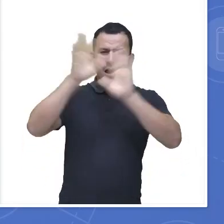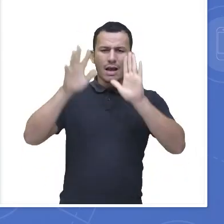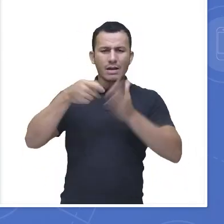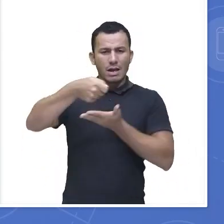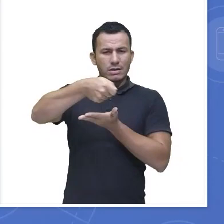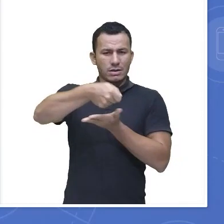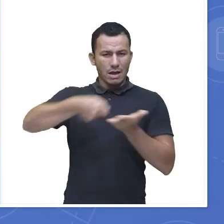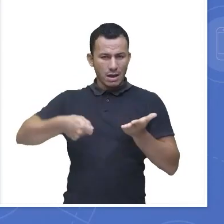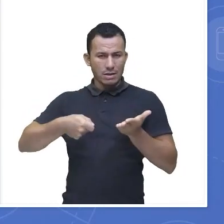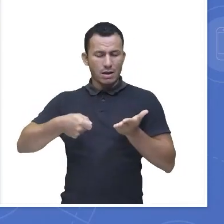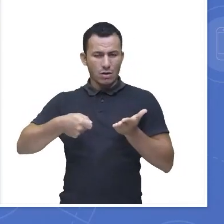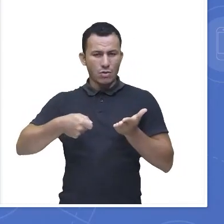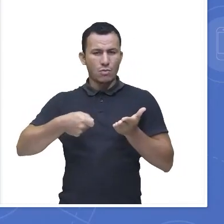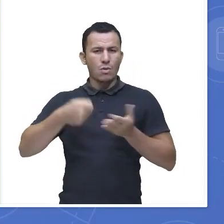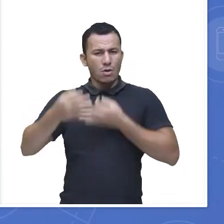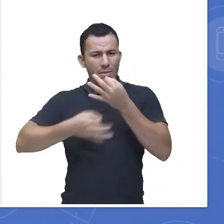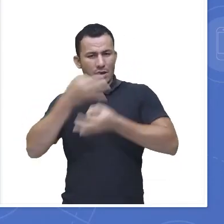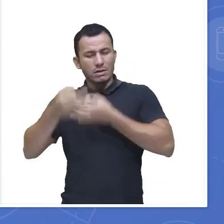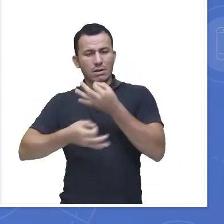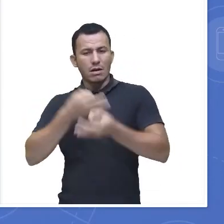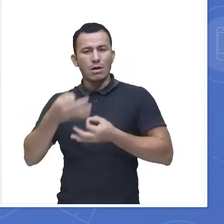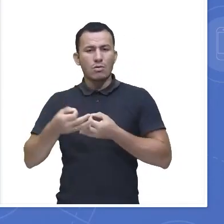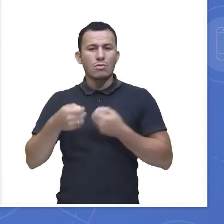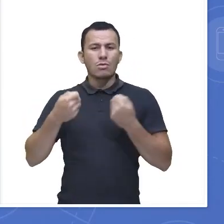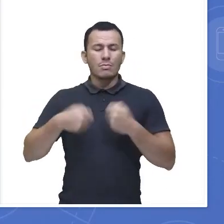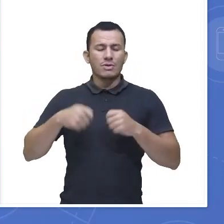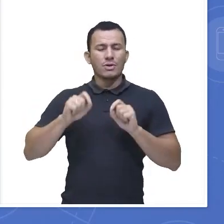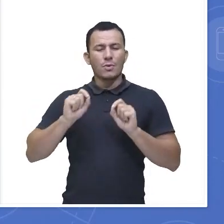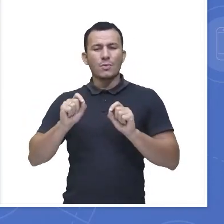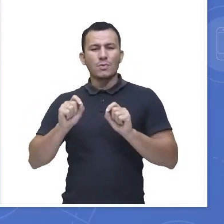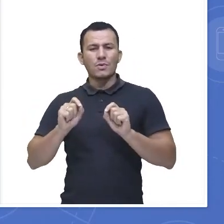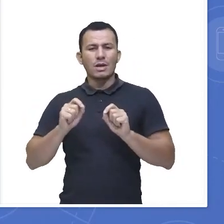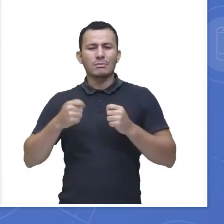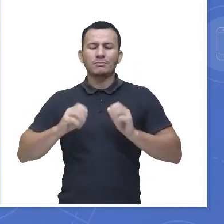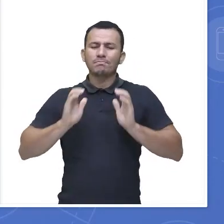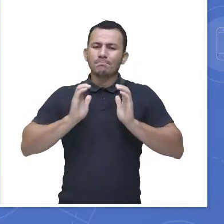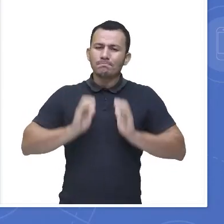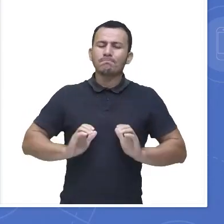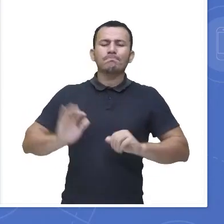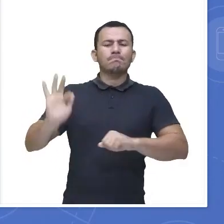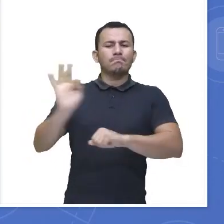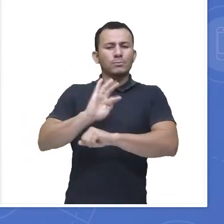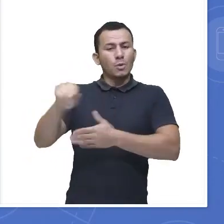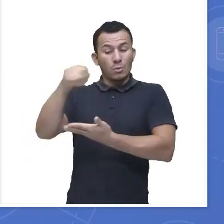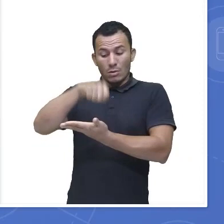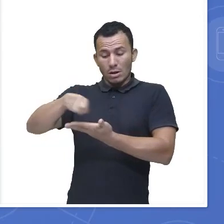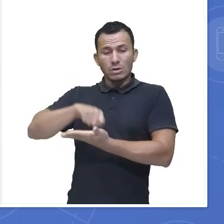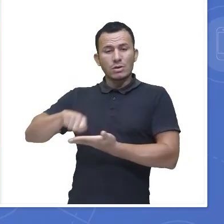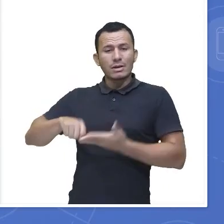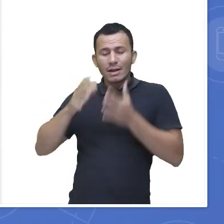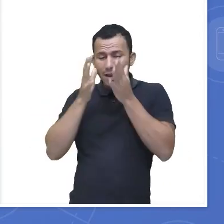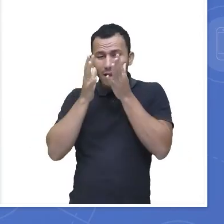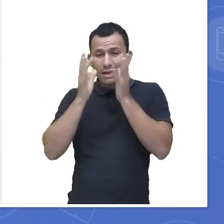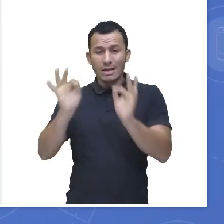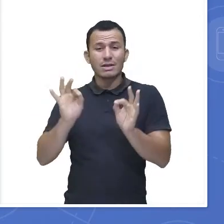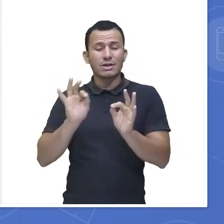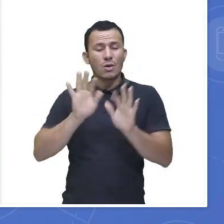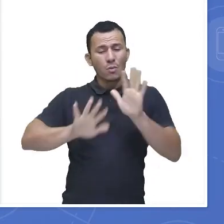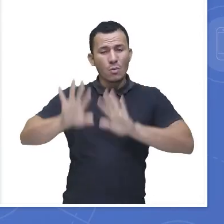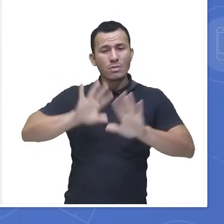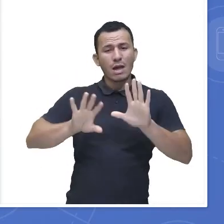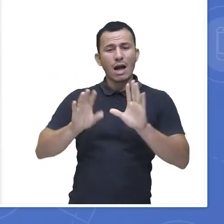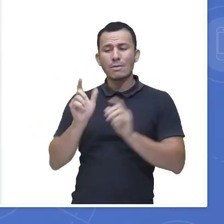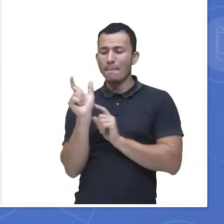dissertativo, argumentativo, você tem que velar, você tem que se policiar, prestar muita atenção para não colocar